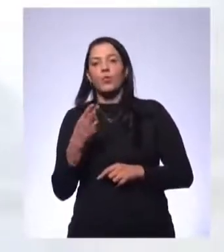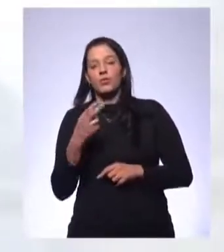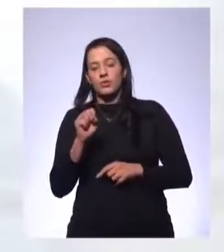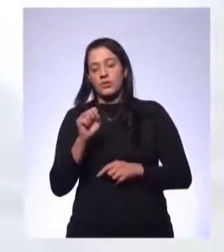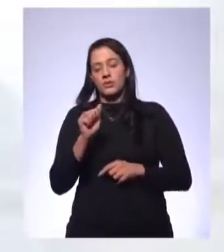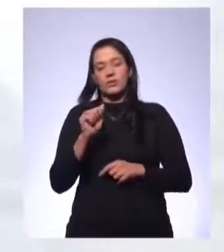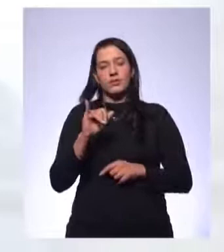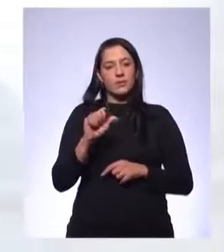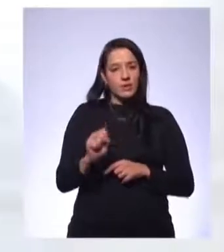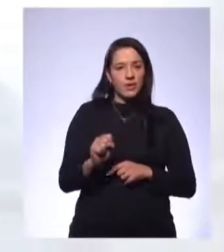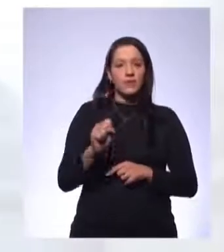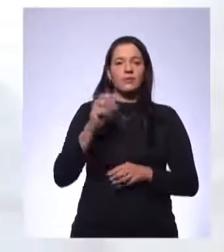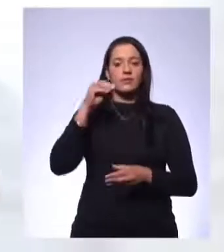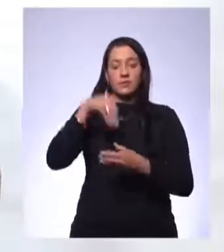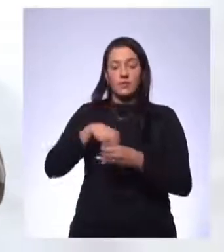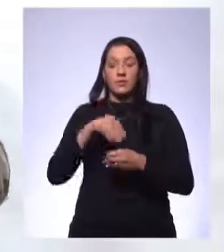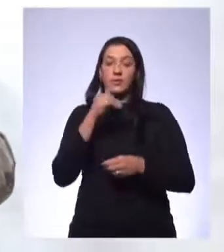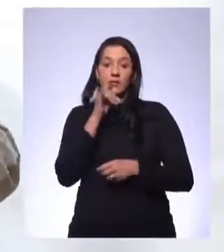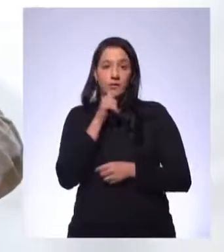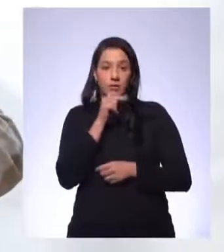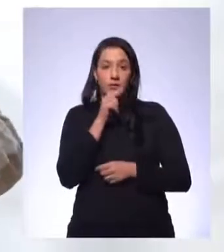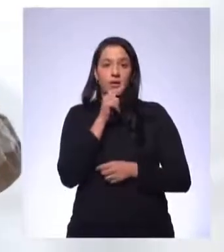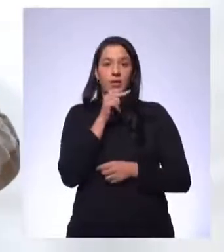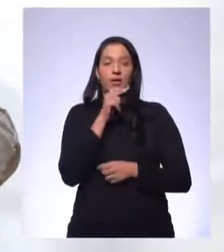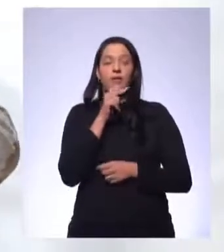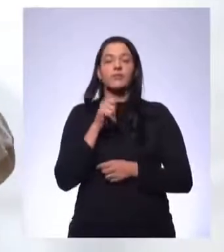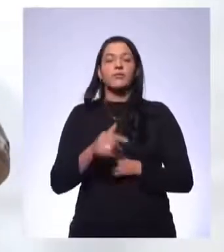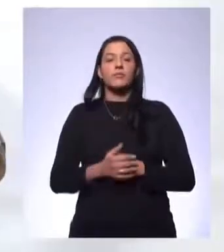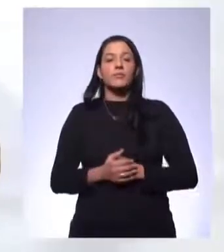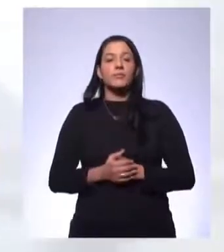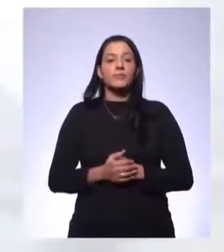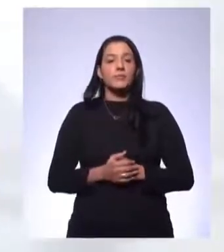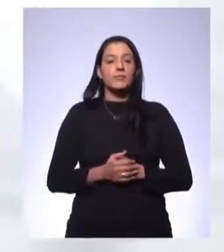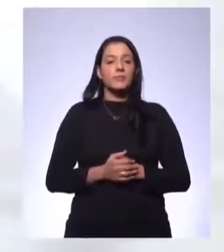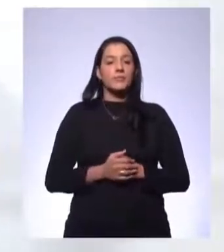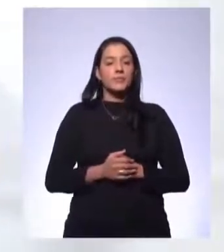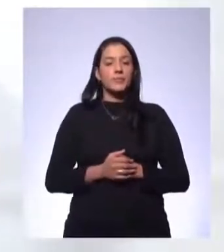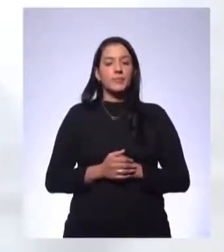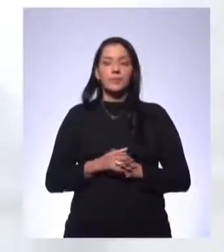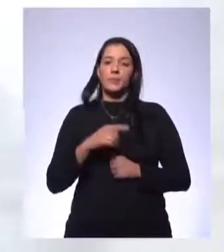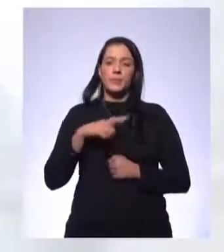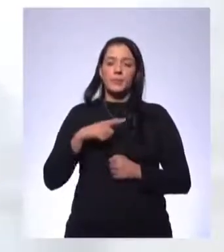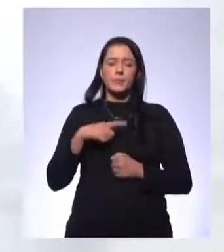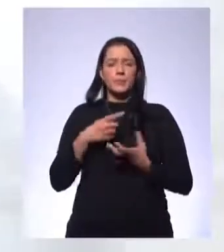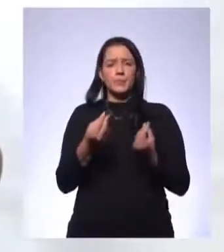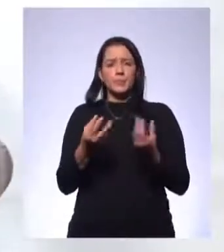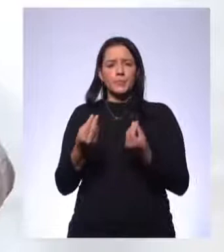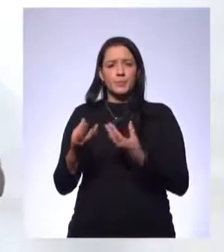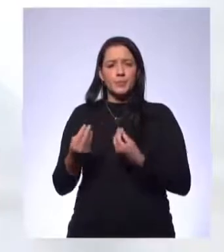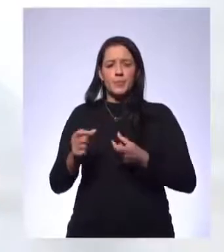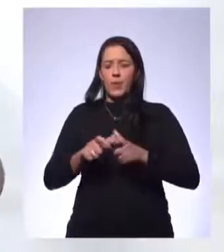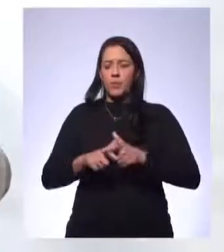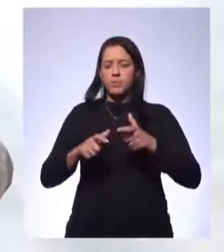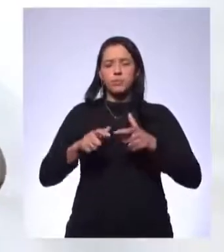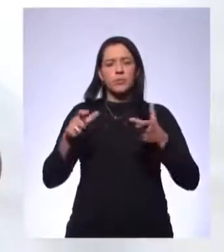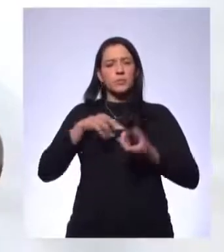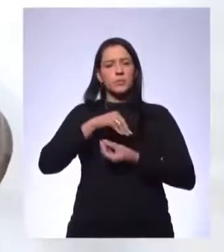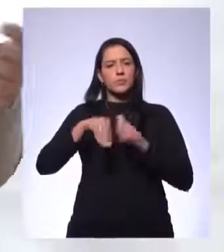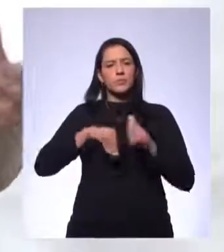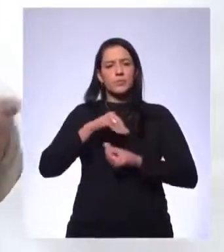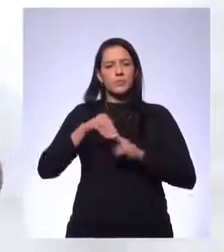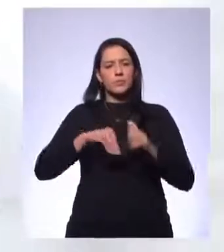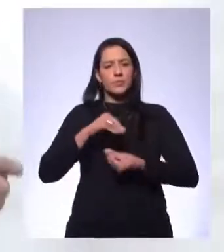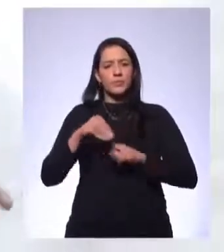dizendo, que vem na água, elas vêm assim, numa proporção, já diluídas e tudo mais,